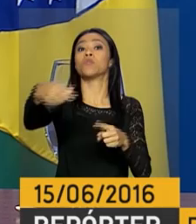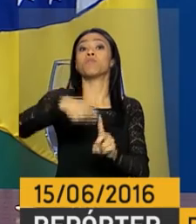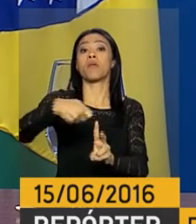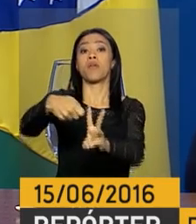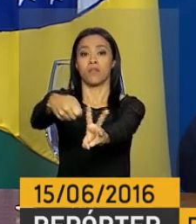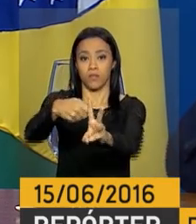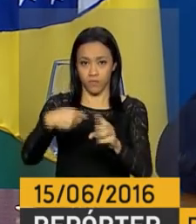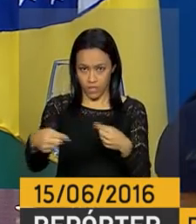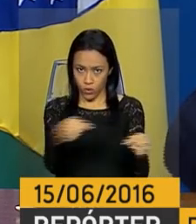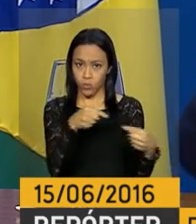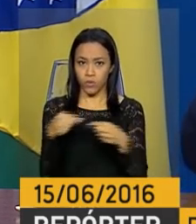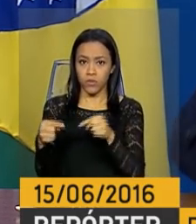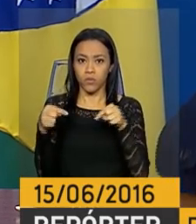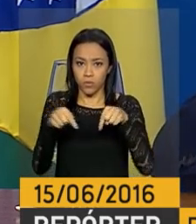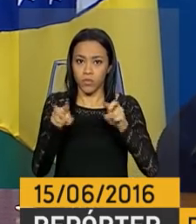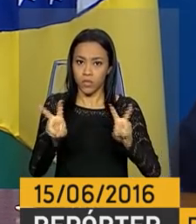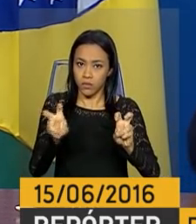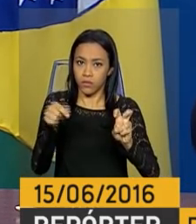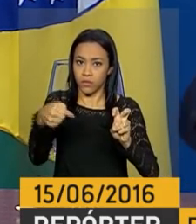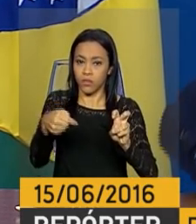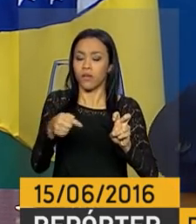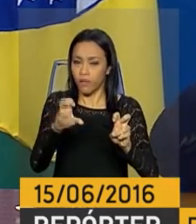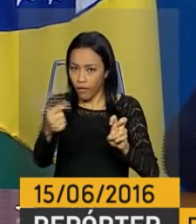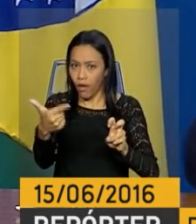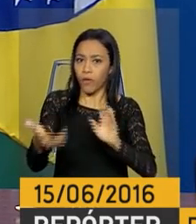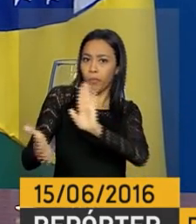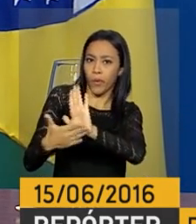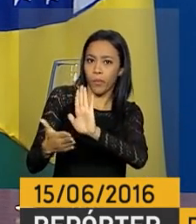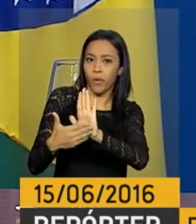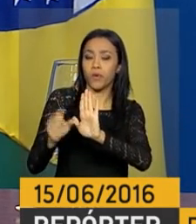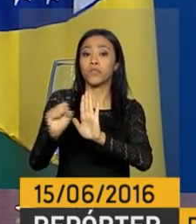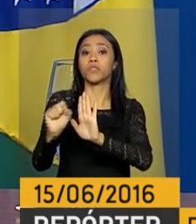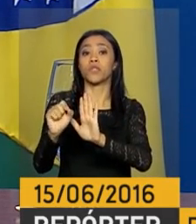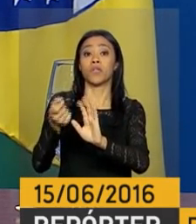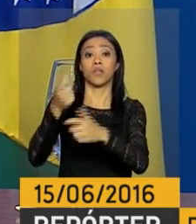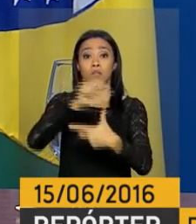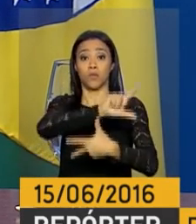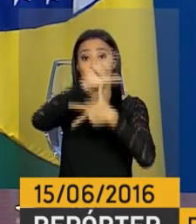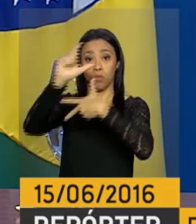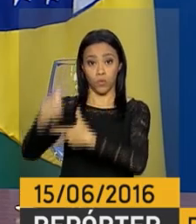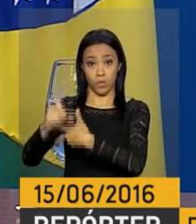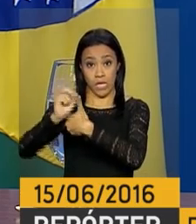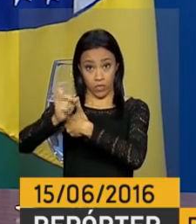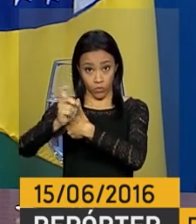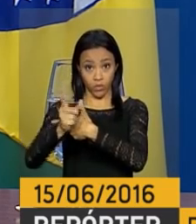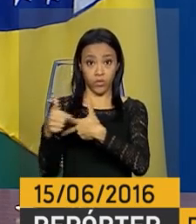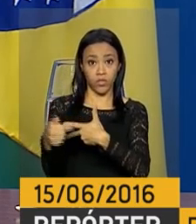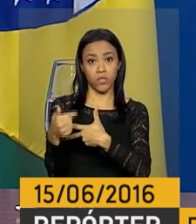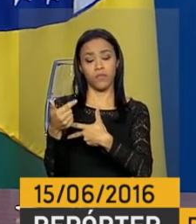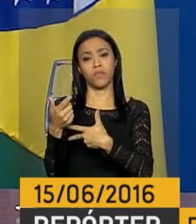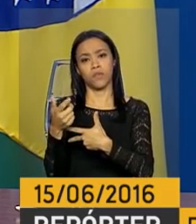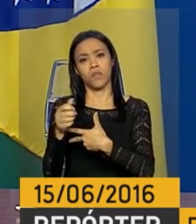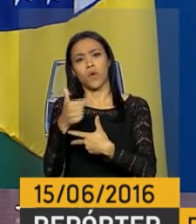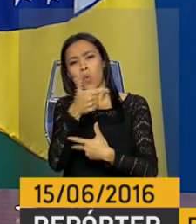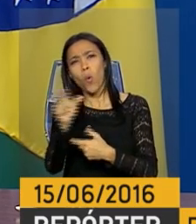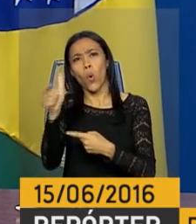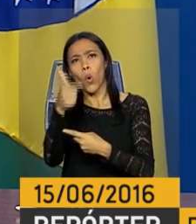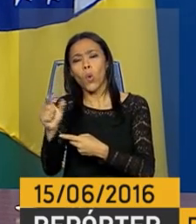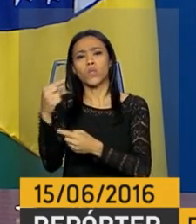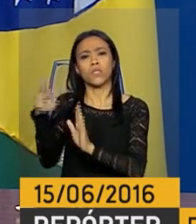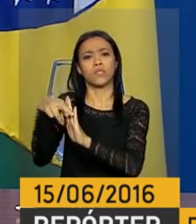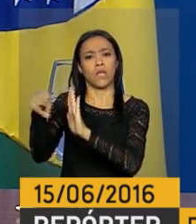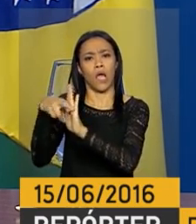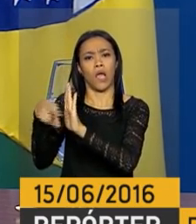meses e haverá proposta sim do executivo eh eh na direção de outras medidas que